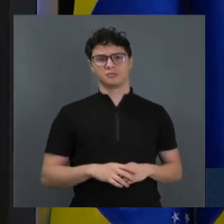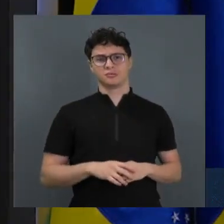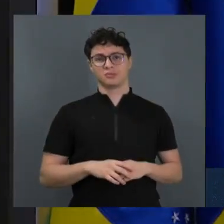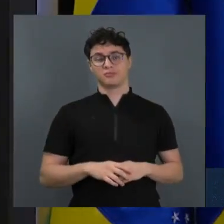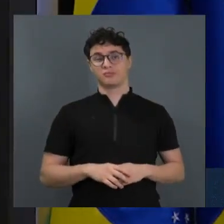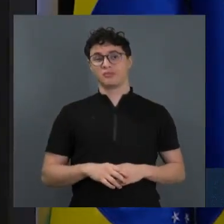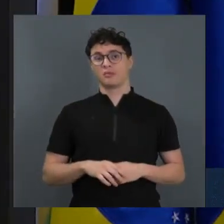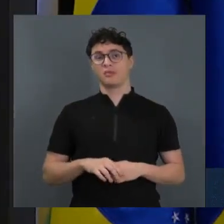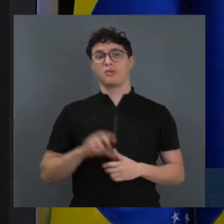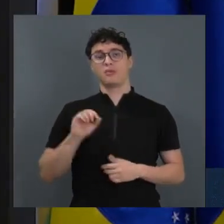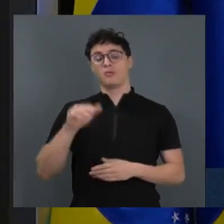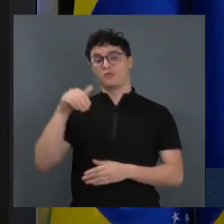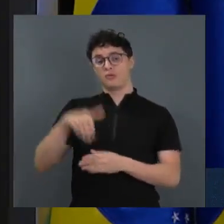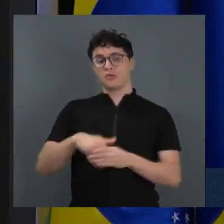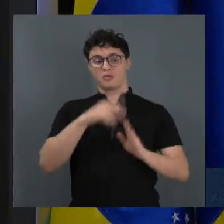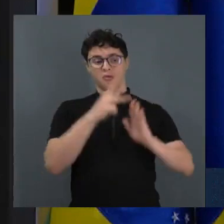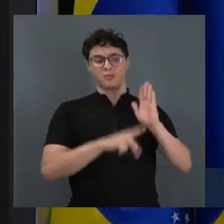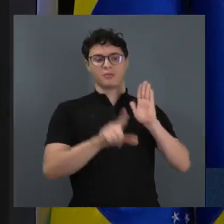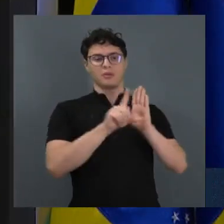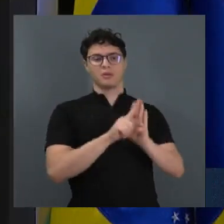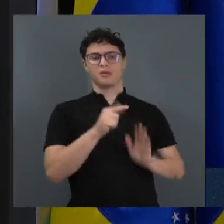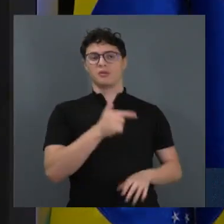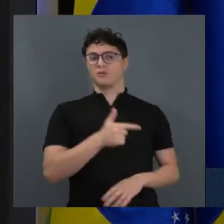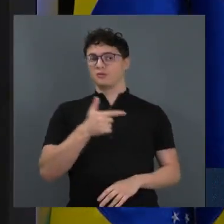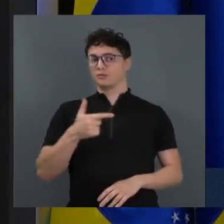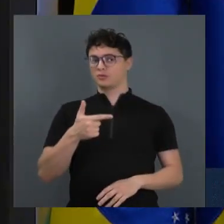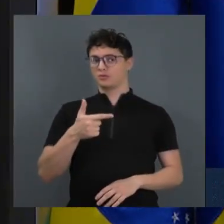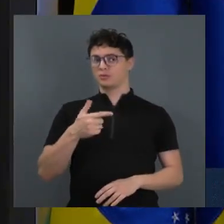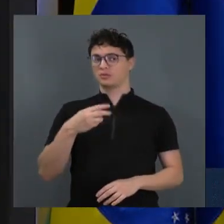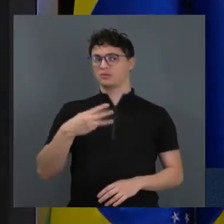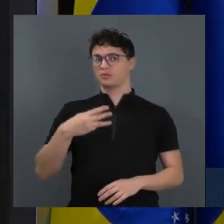Trata-se da votação do PL